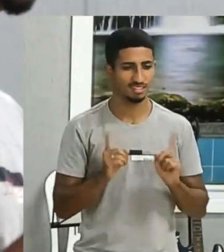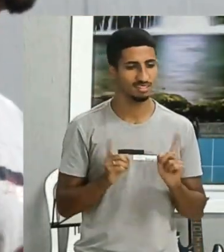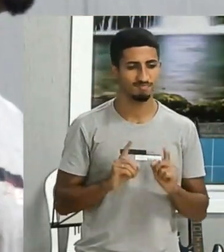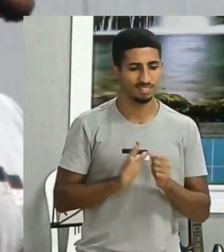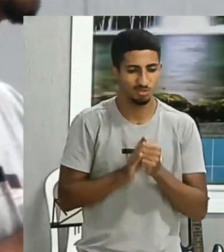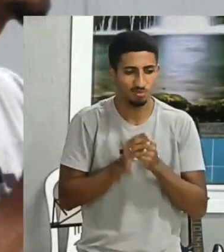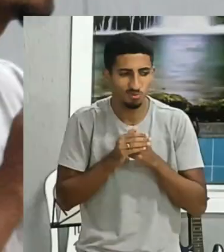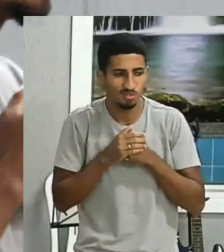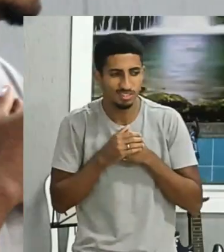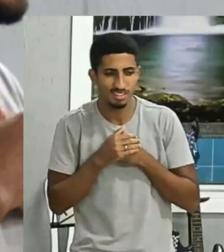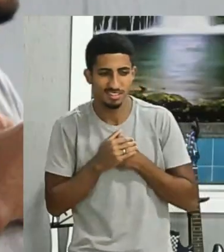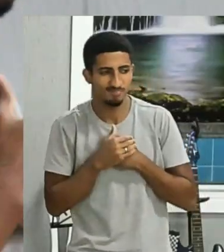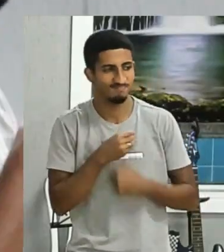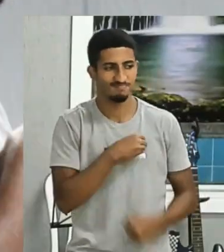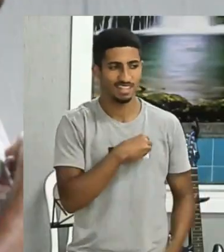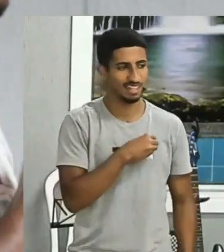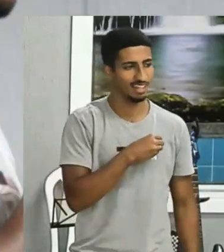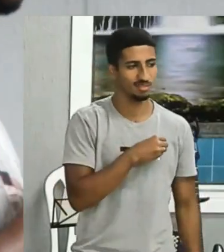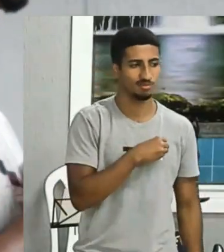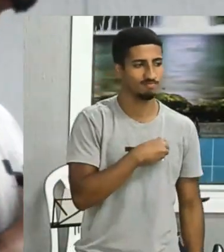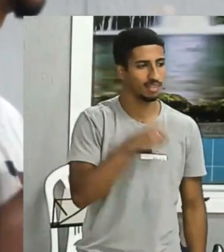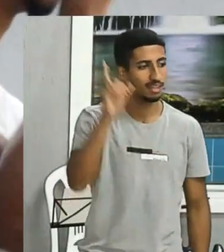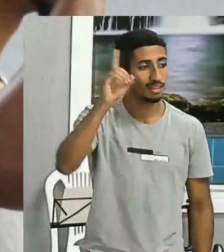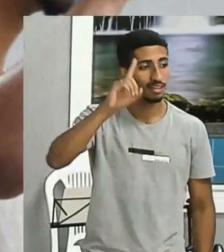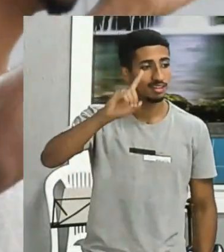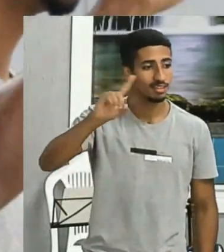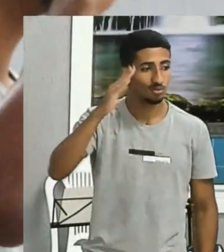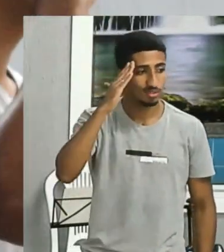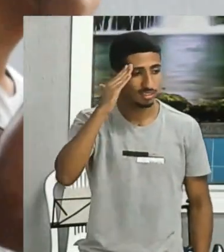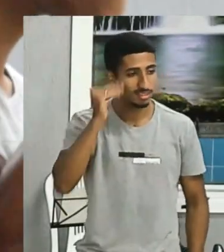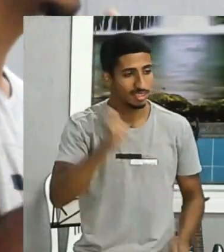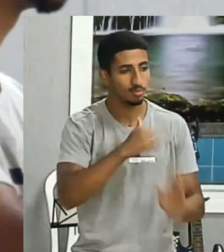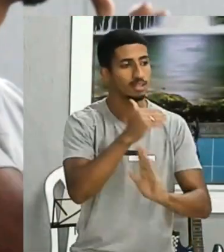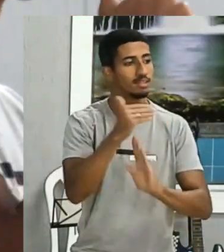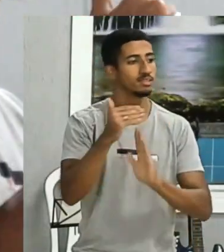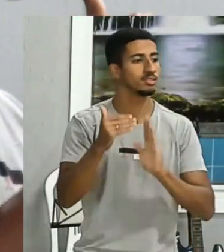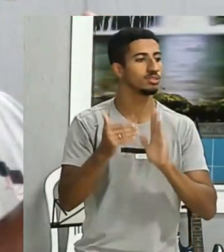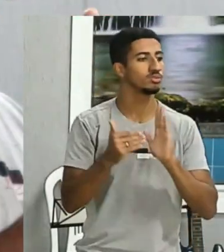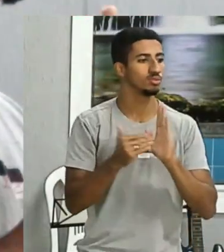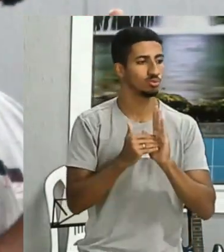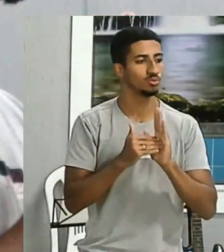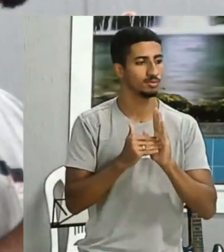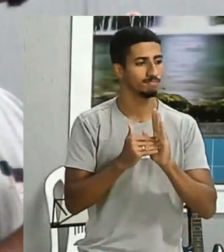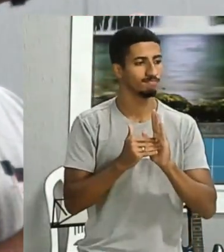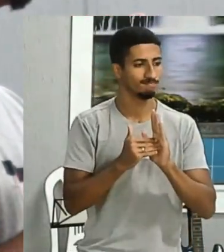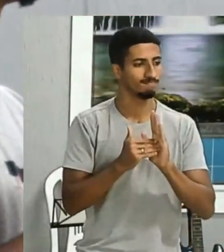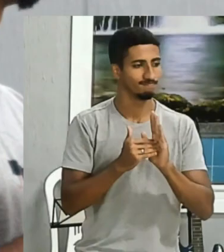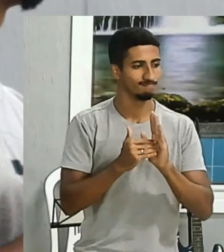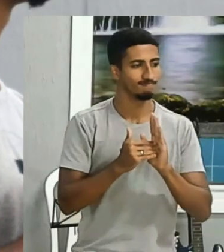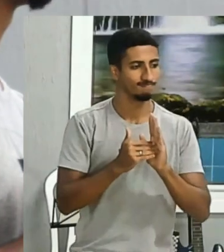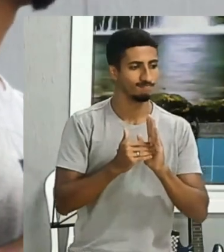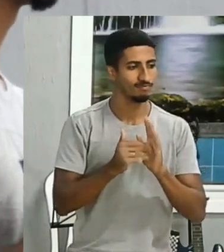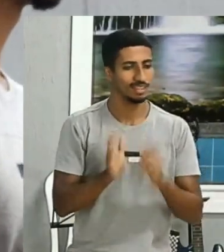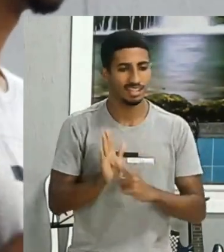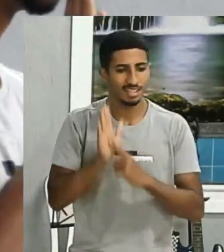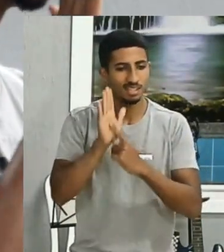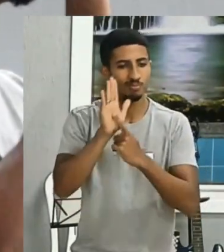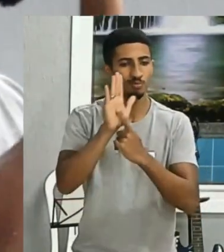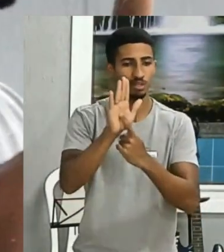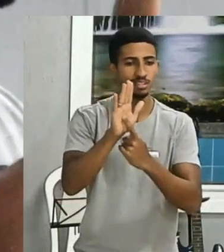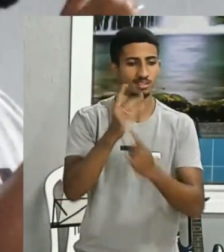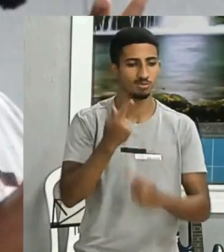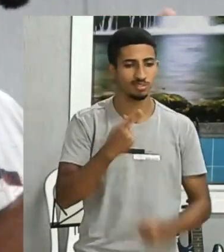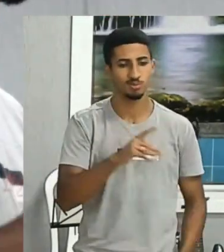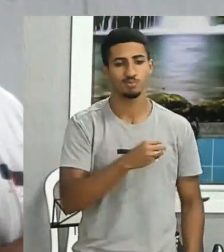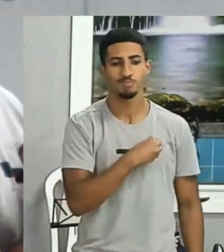muito tempo. Deus traz isso à tona, ele revela o pecado. No